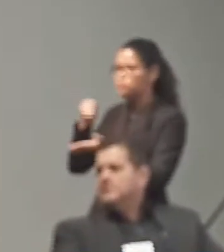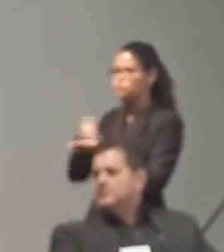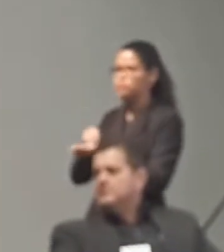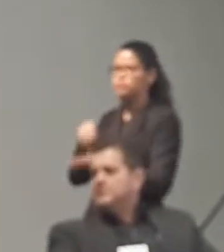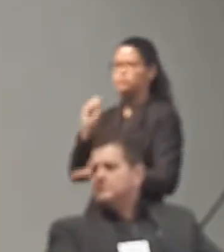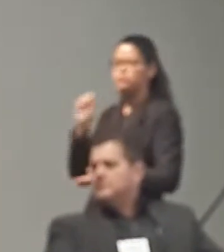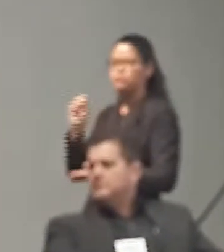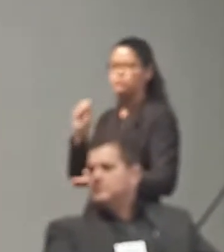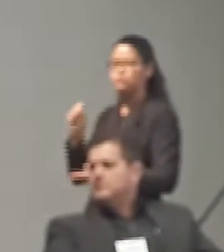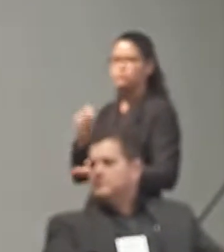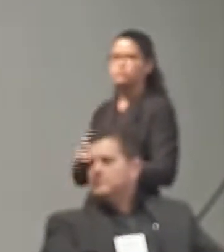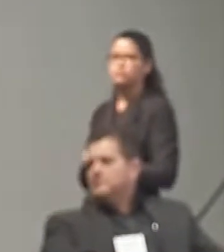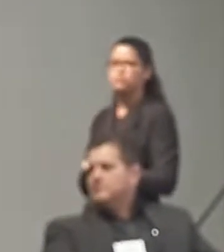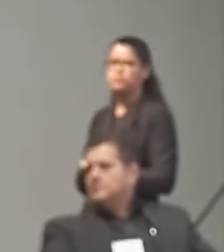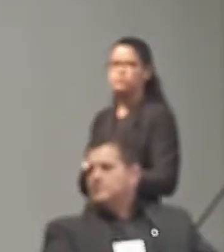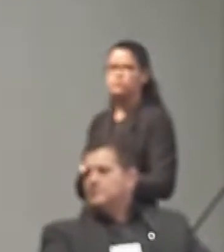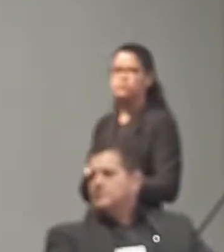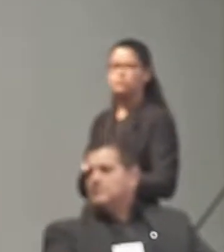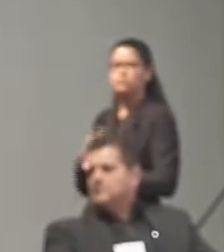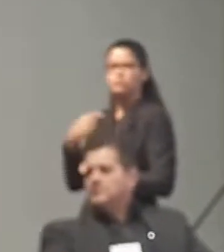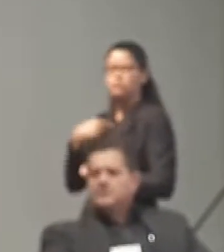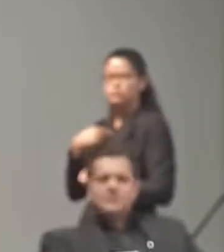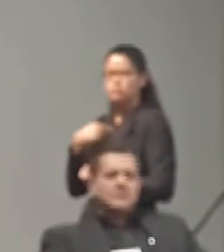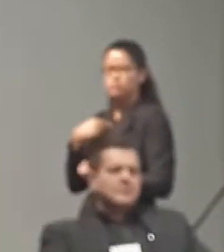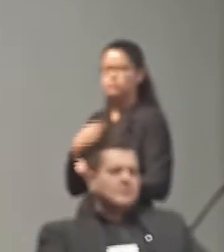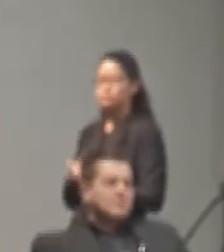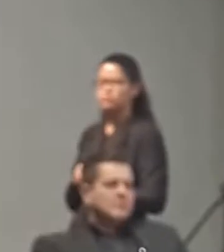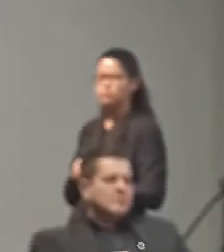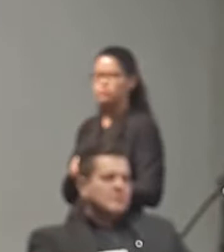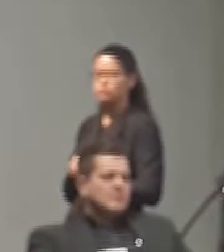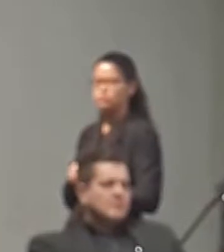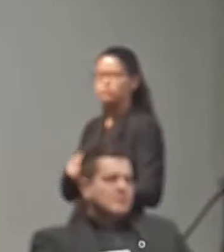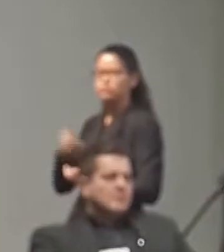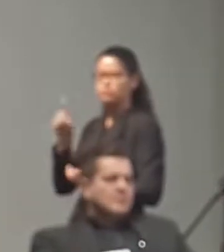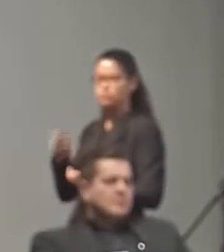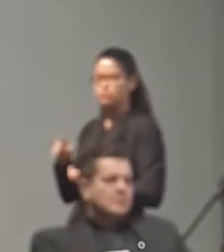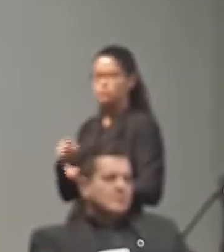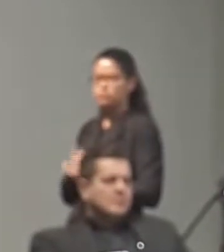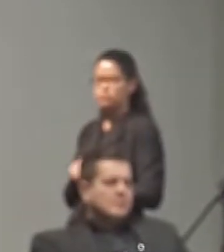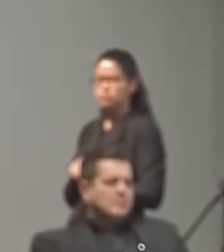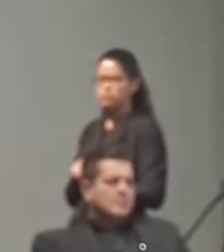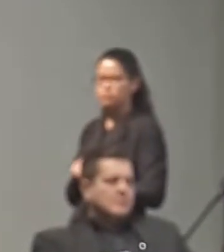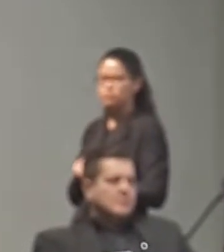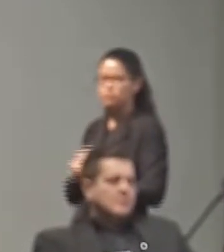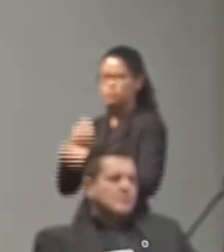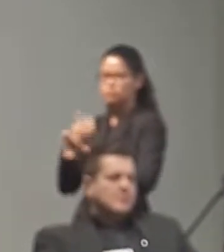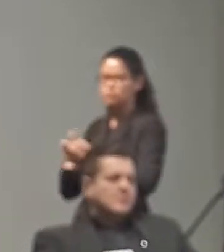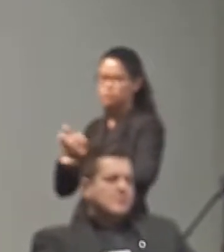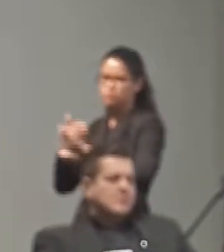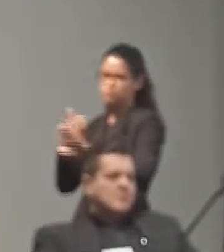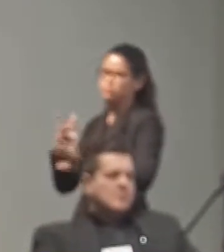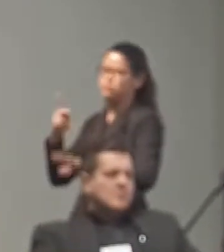que é a judicialização da política. Eu sou absolutamente avesso à